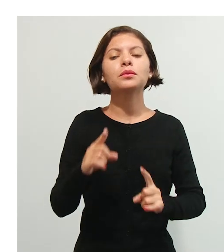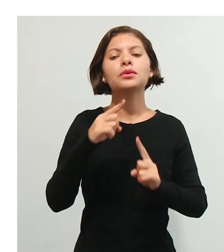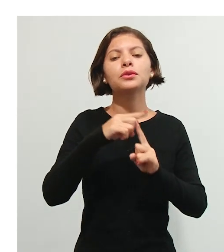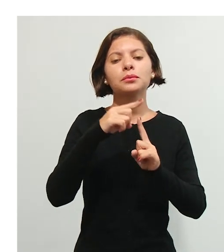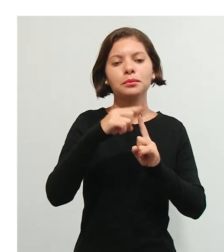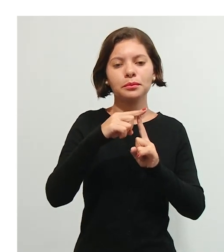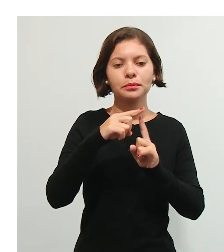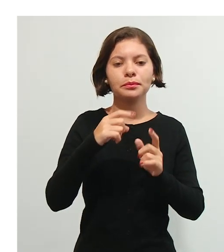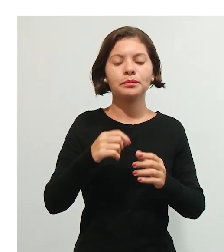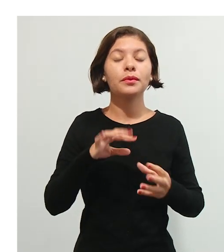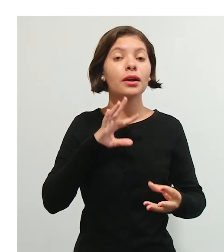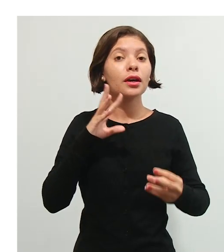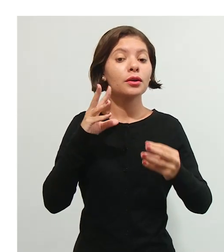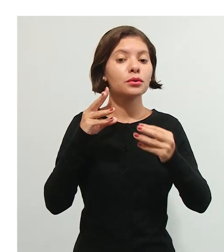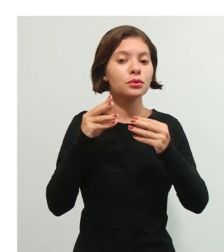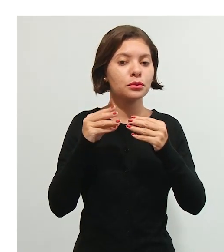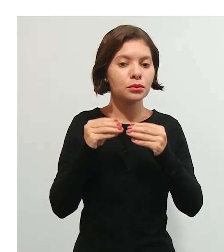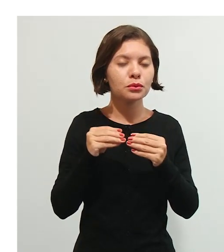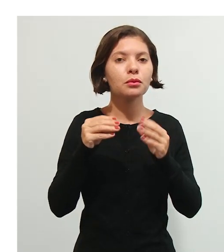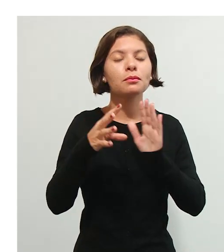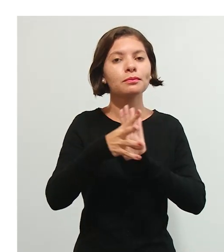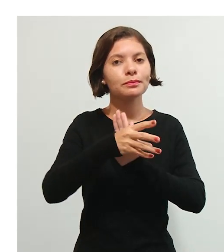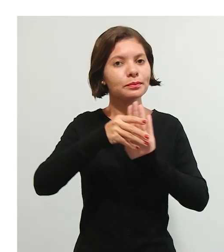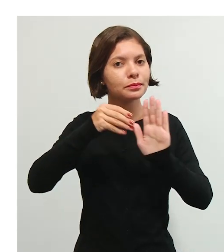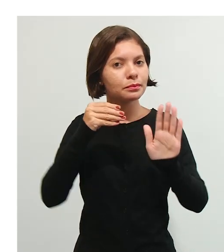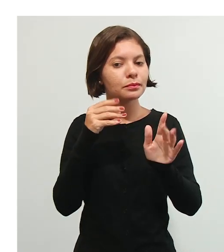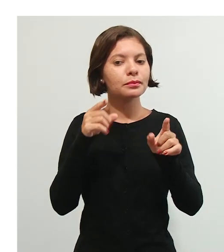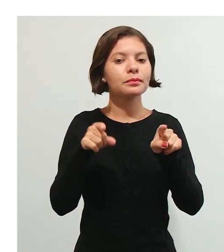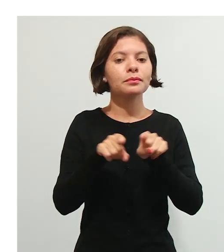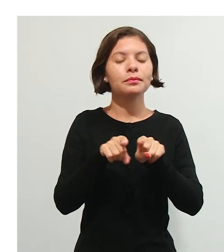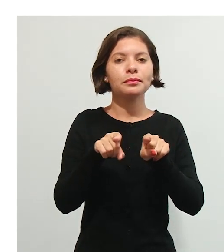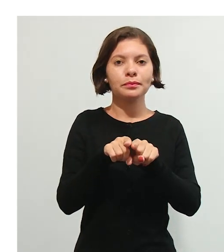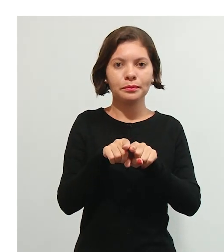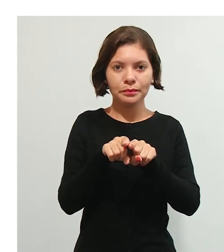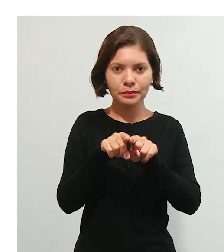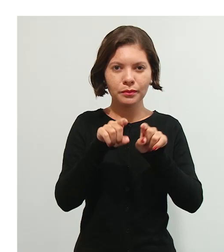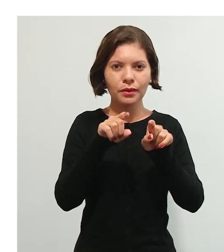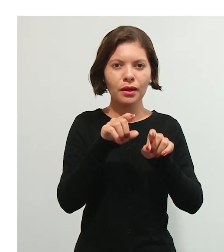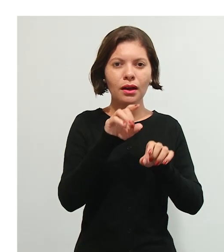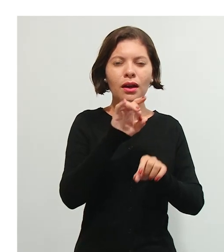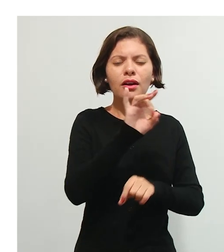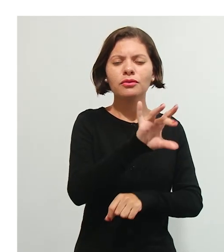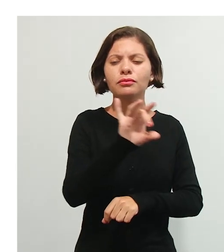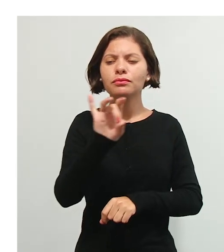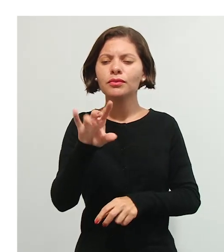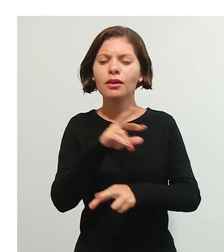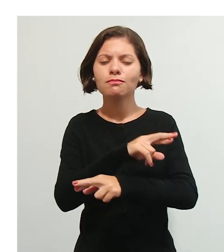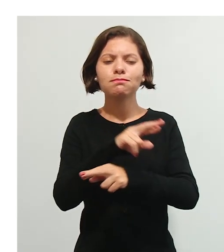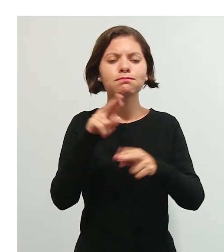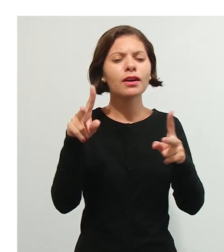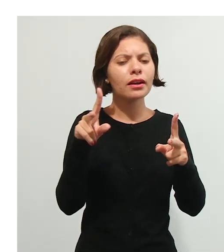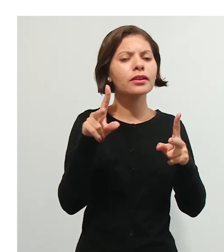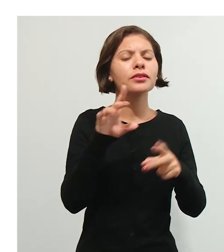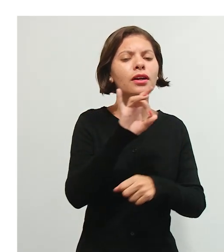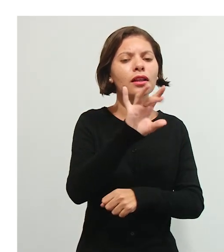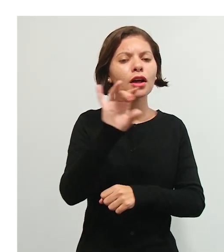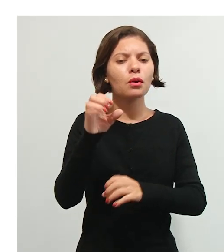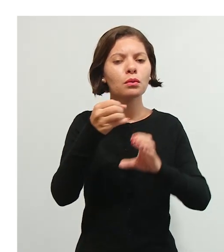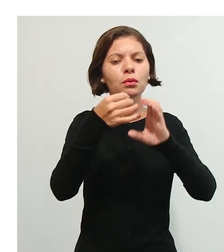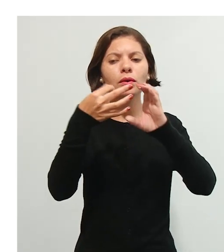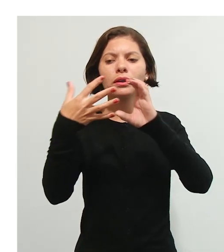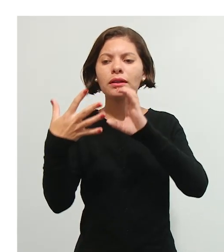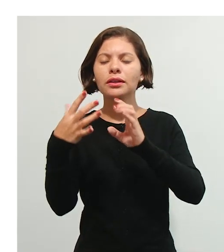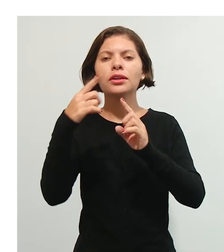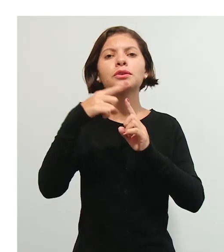e tipos resumo resenha e fichamento nós vamos diferenciar caracterizar